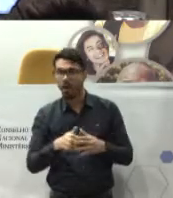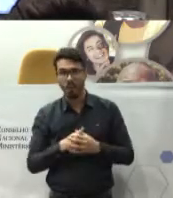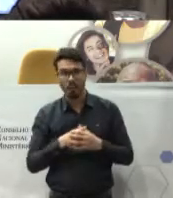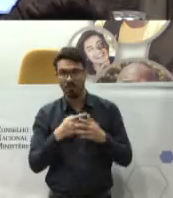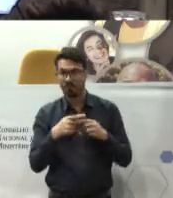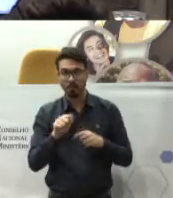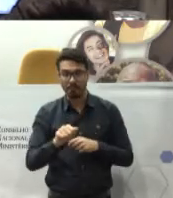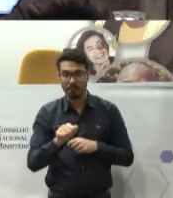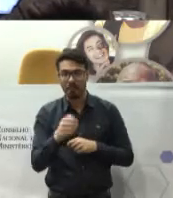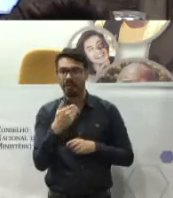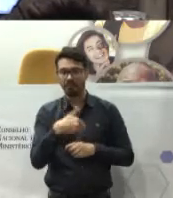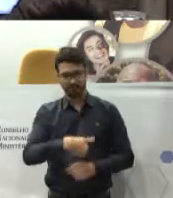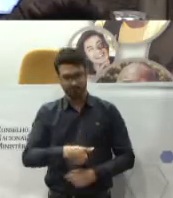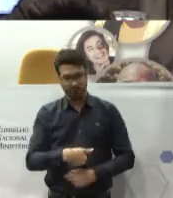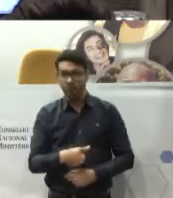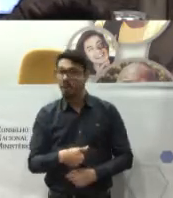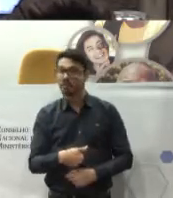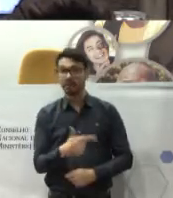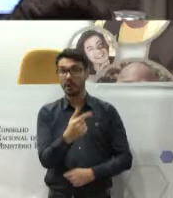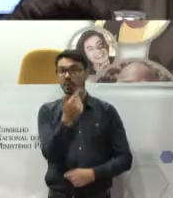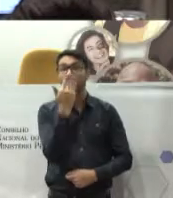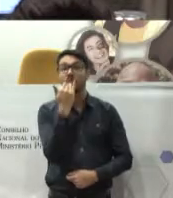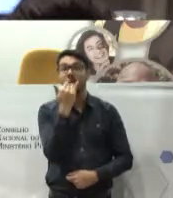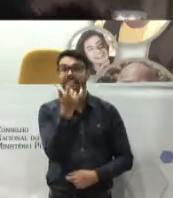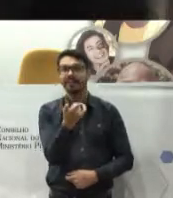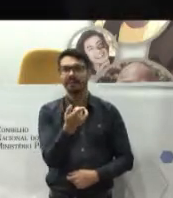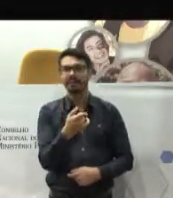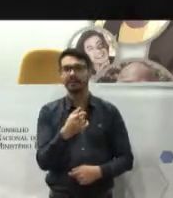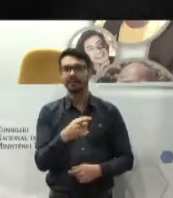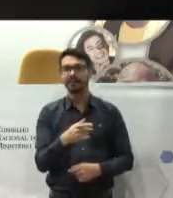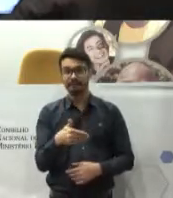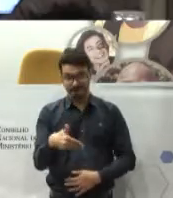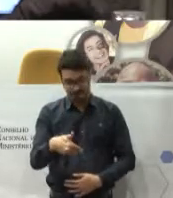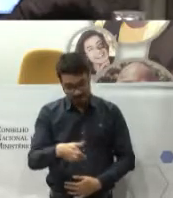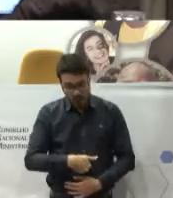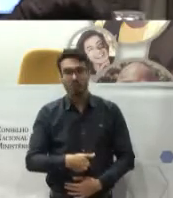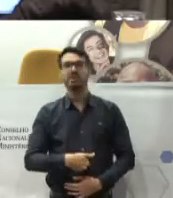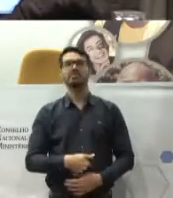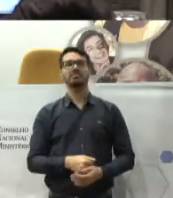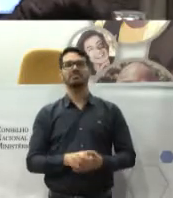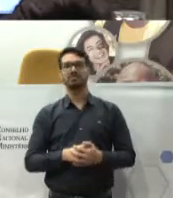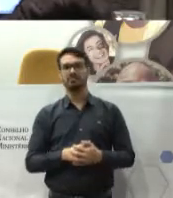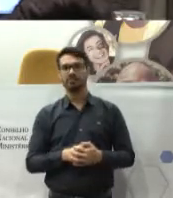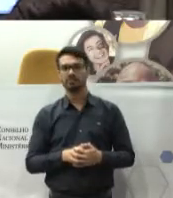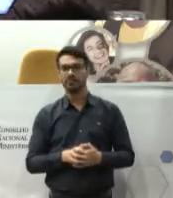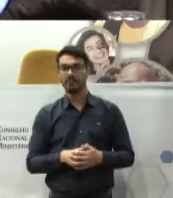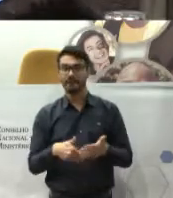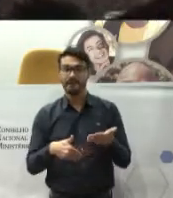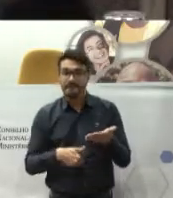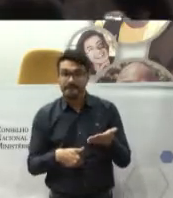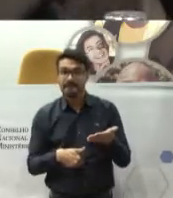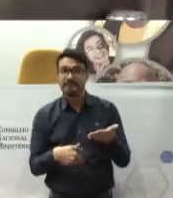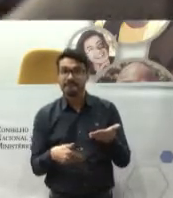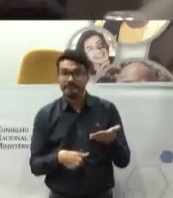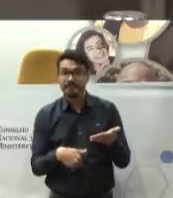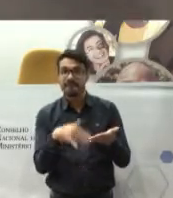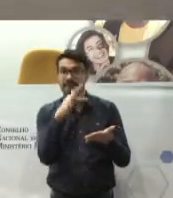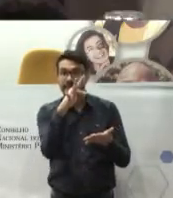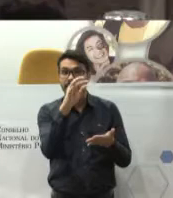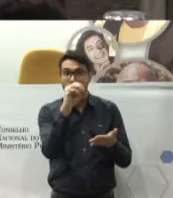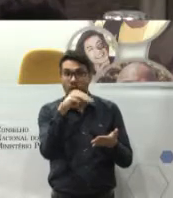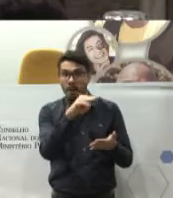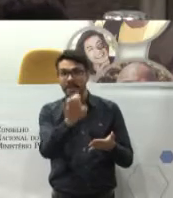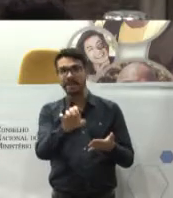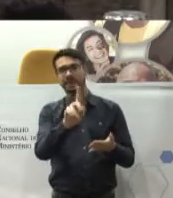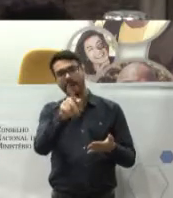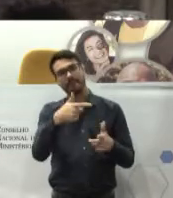ela fica fraca demais, ela não resiste. Então, desnutrição, ou seja, fome, em bom português, fome, é um problema de saúde